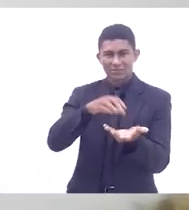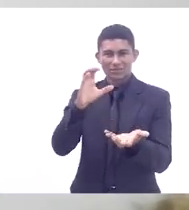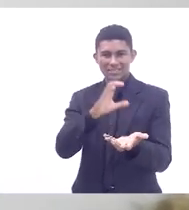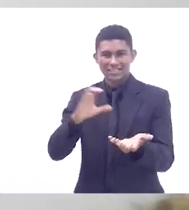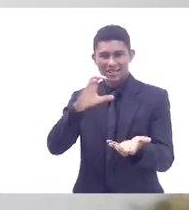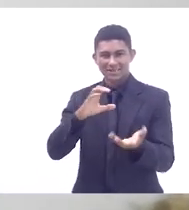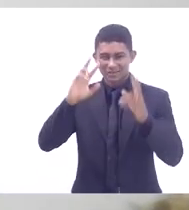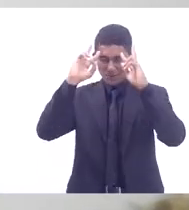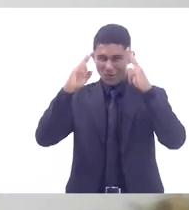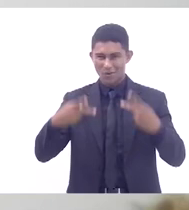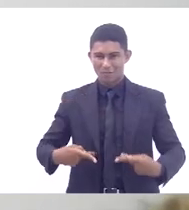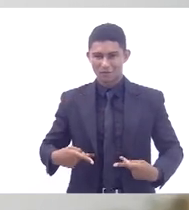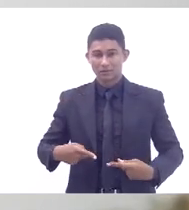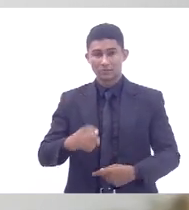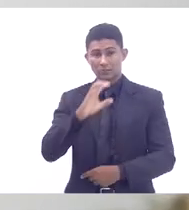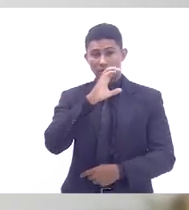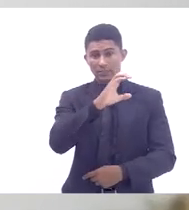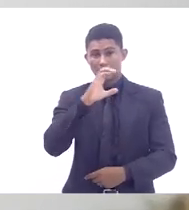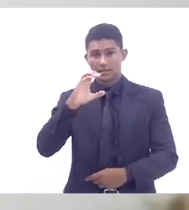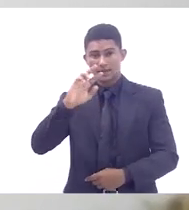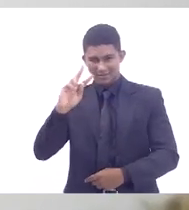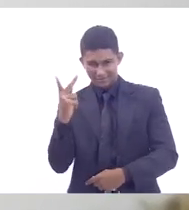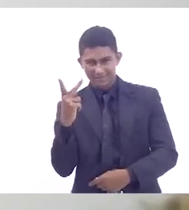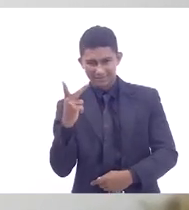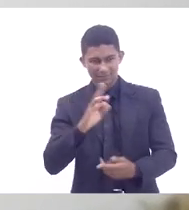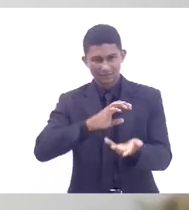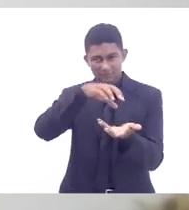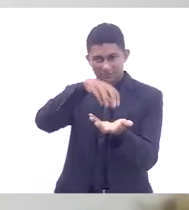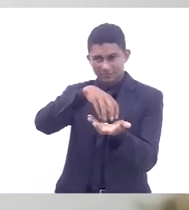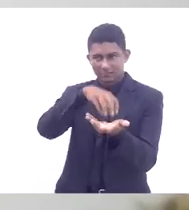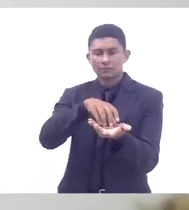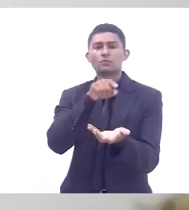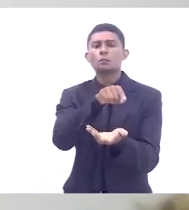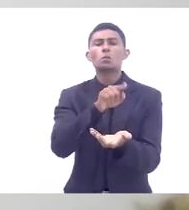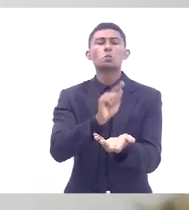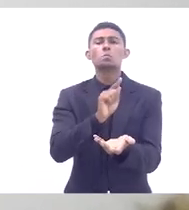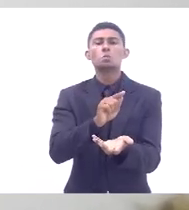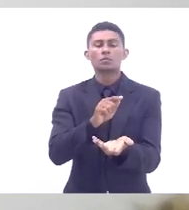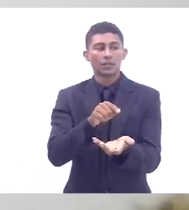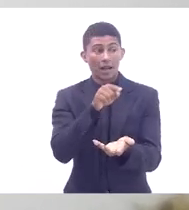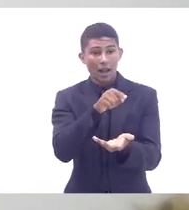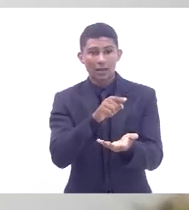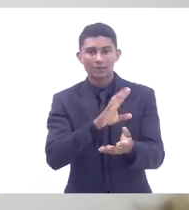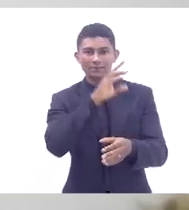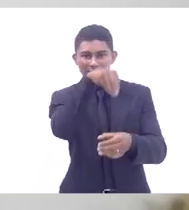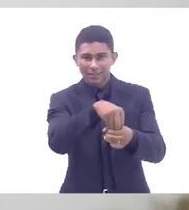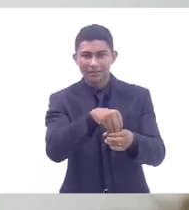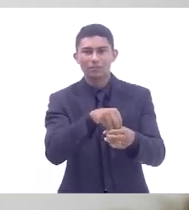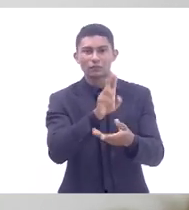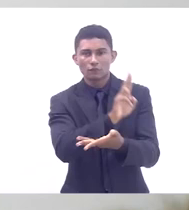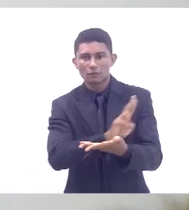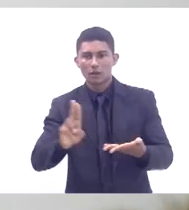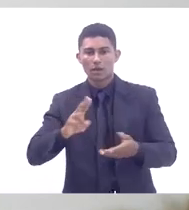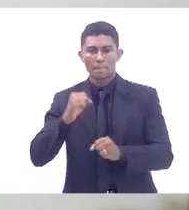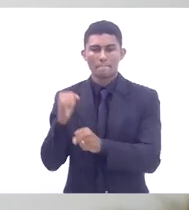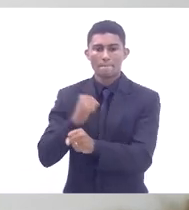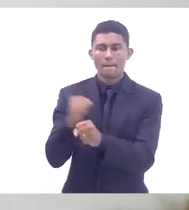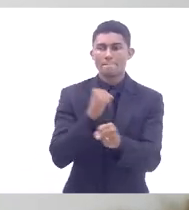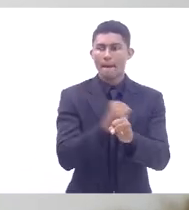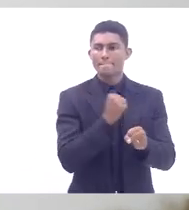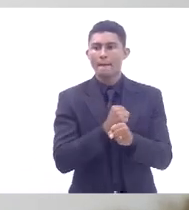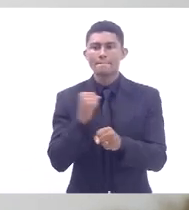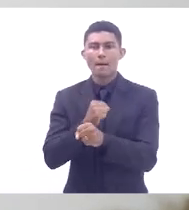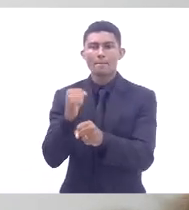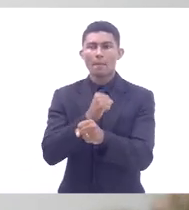C ch que está alto escuras com a realização da obra na universidade né que foram aceitar